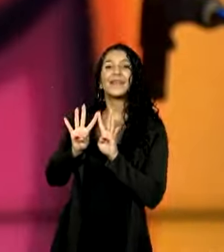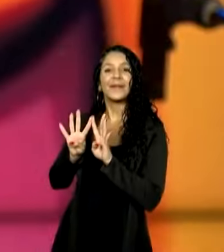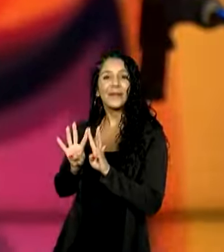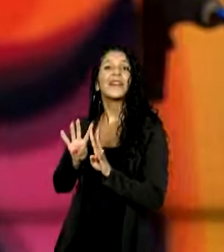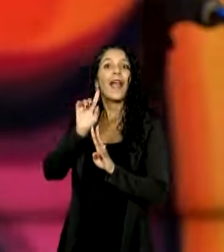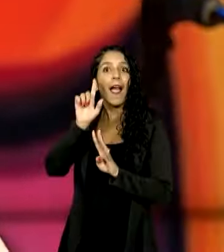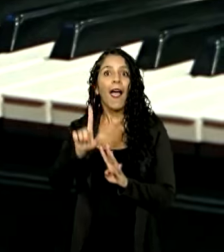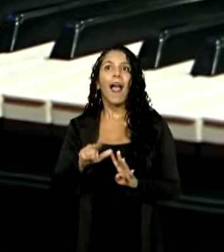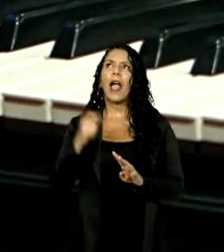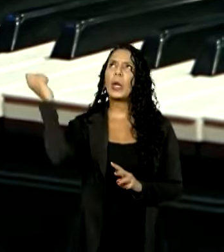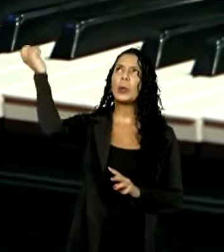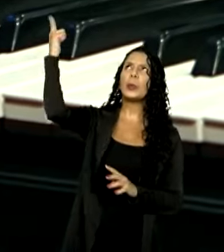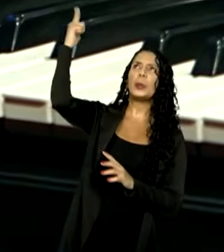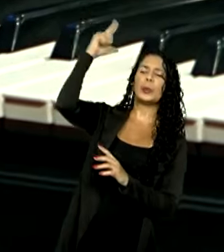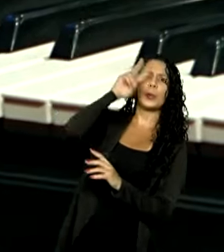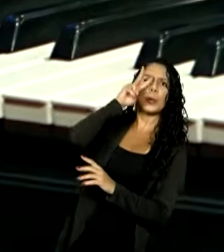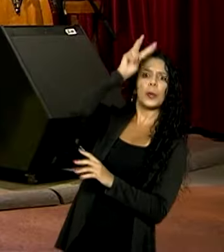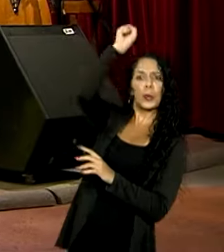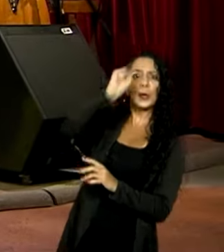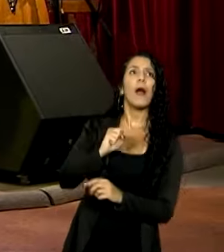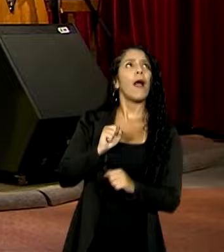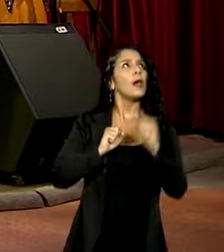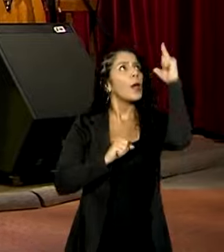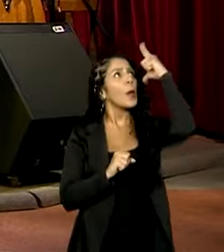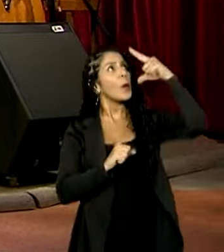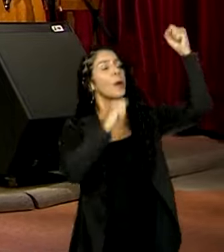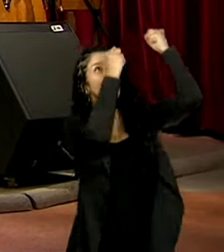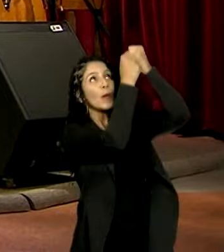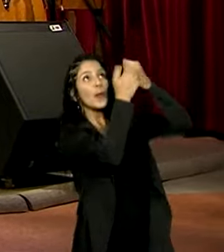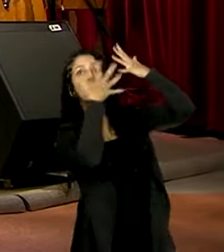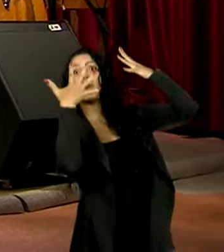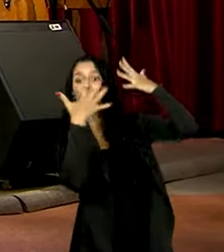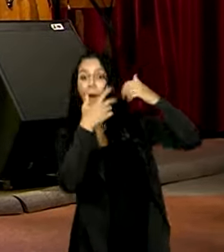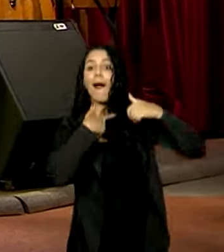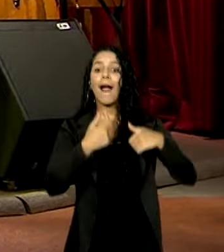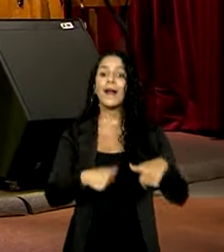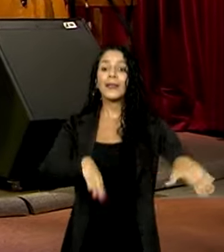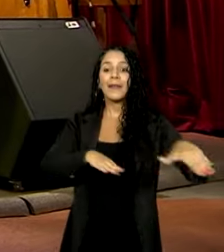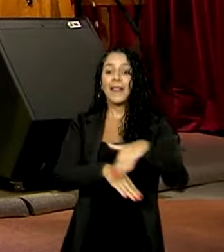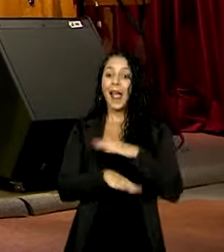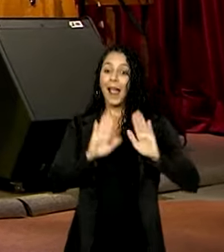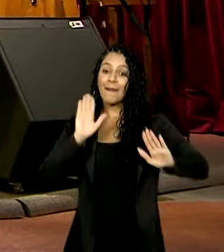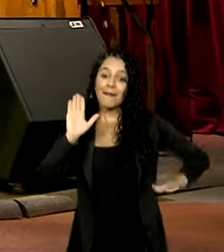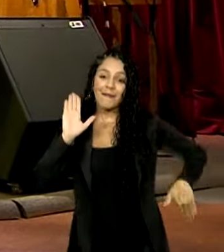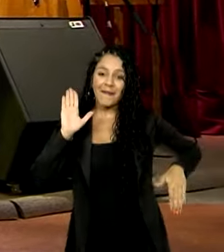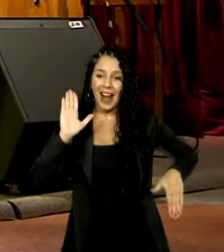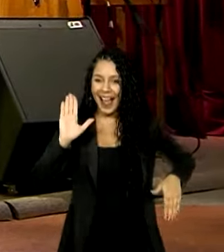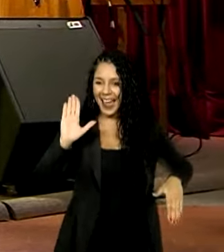é debaixo do sol, é debaixo da lua, bem no meio da praia.